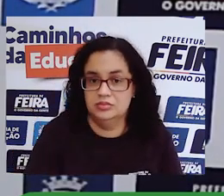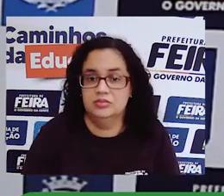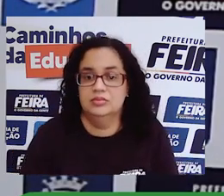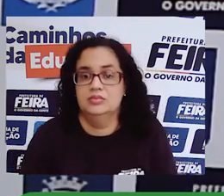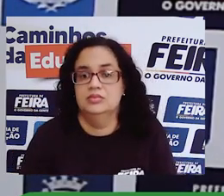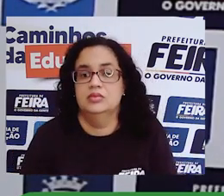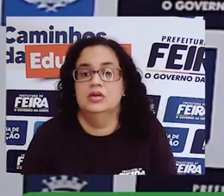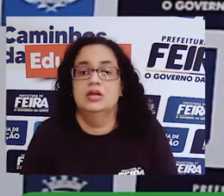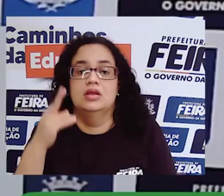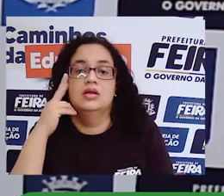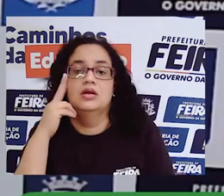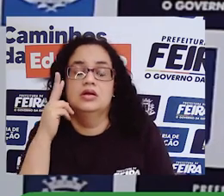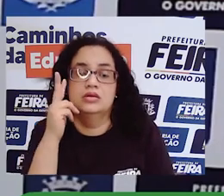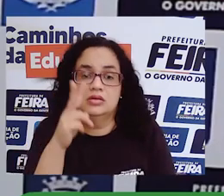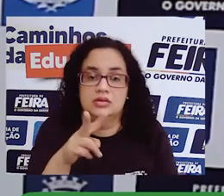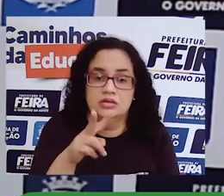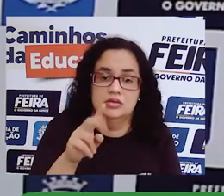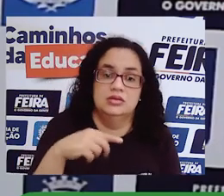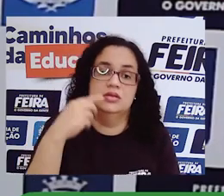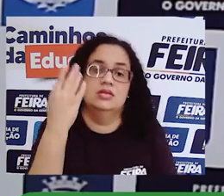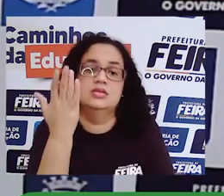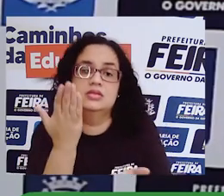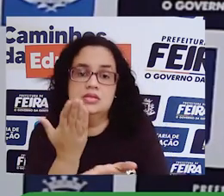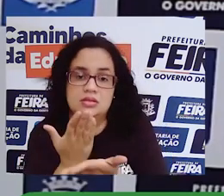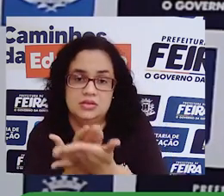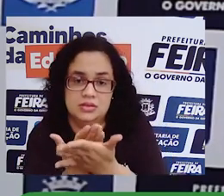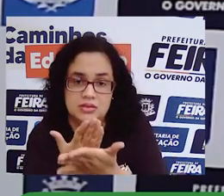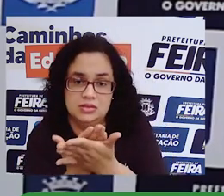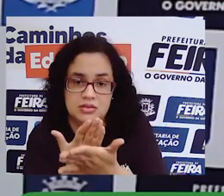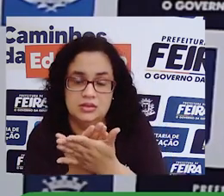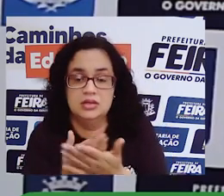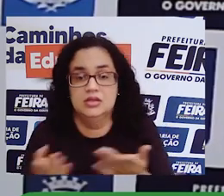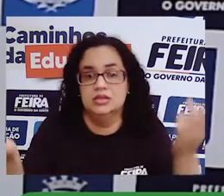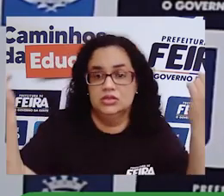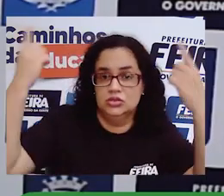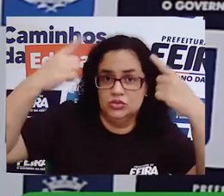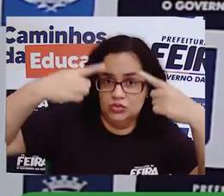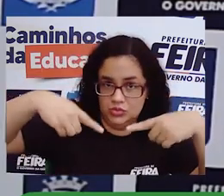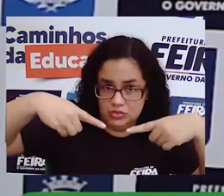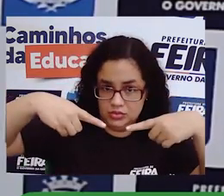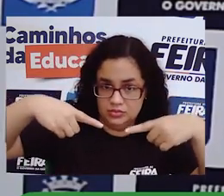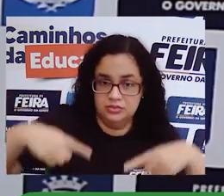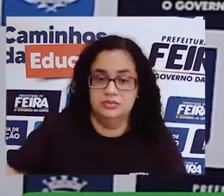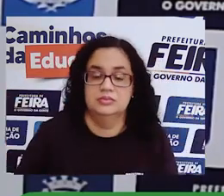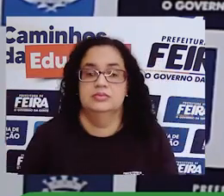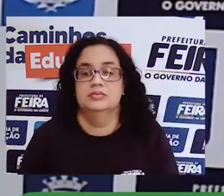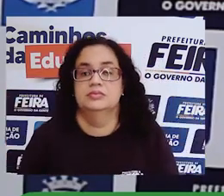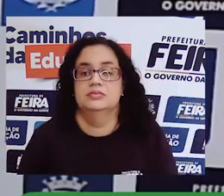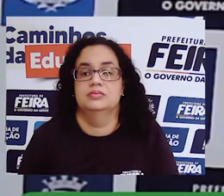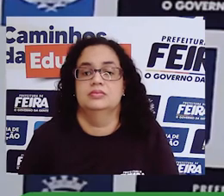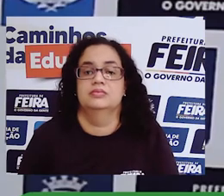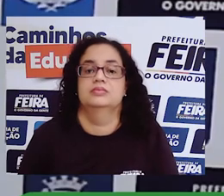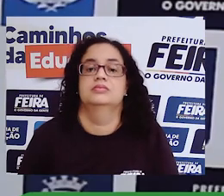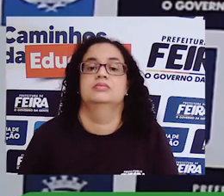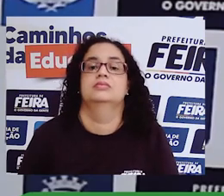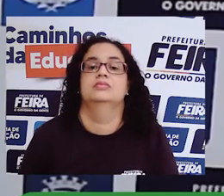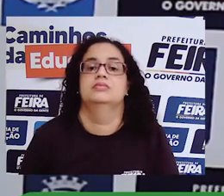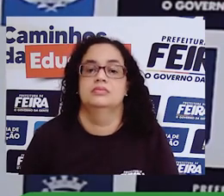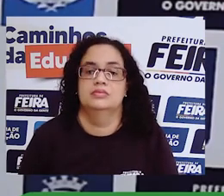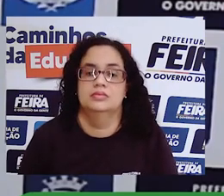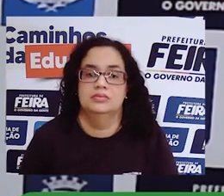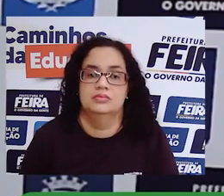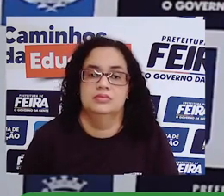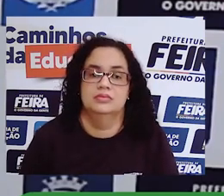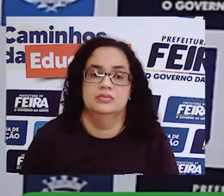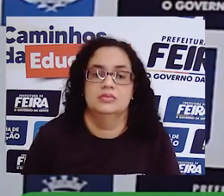gente viu que a partir dessa aula a gente vai ter sempre um desafio, que vai ter pontuação nesse desafio.